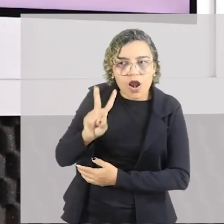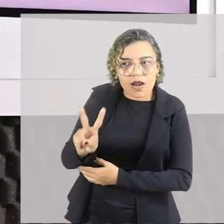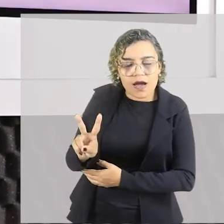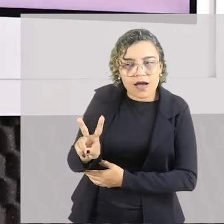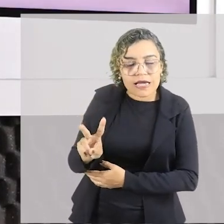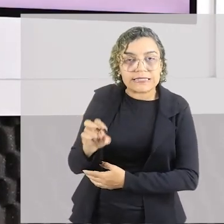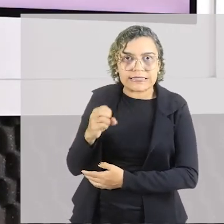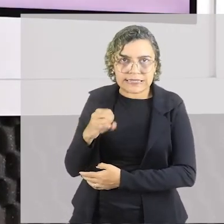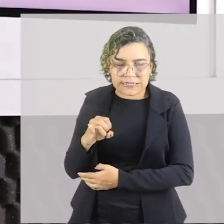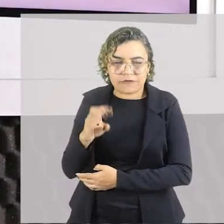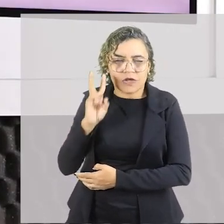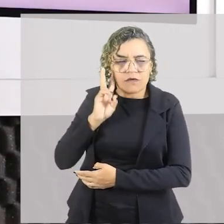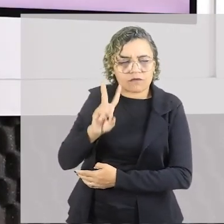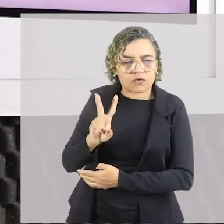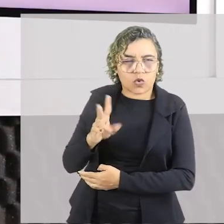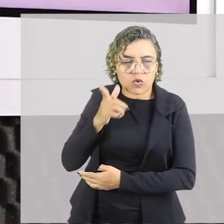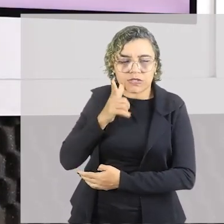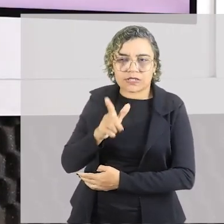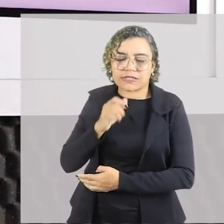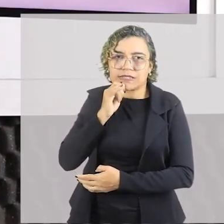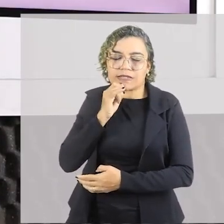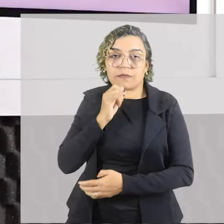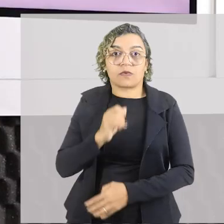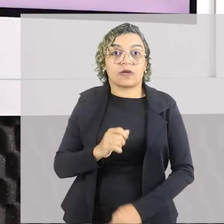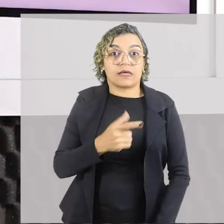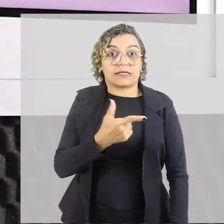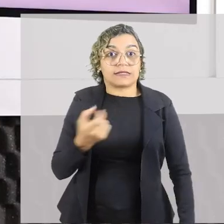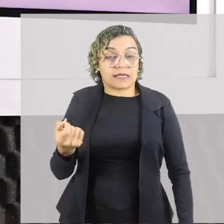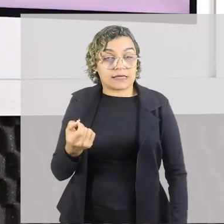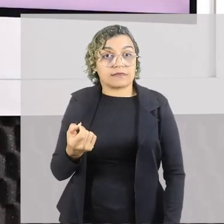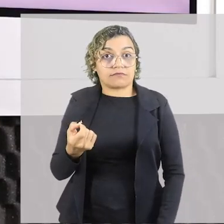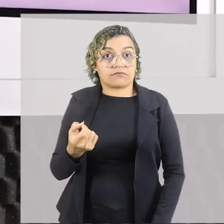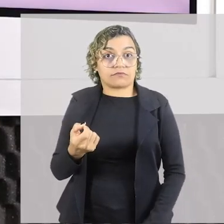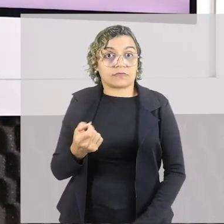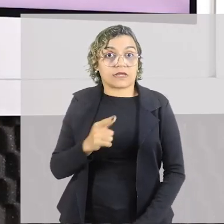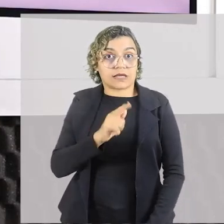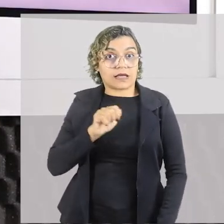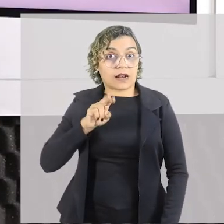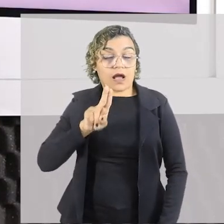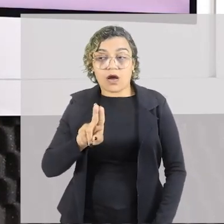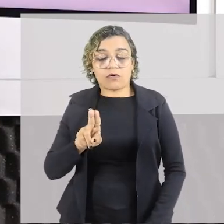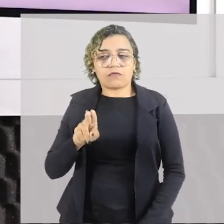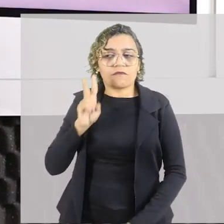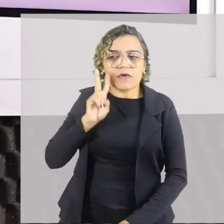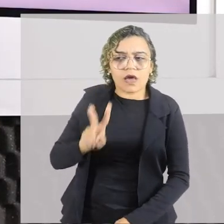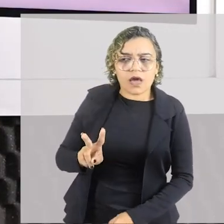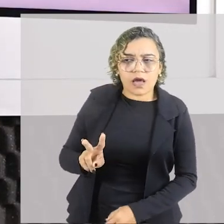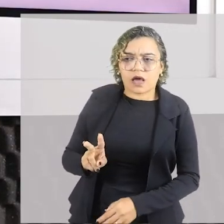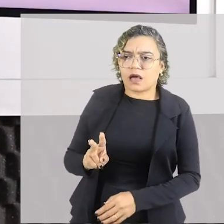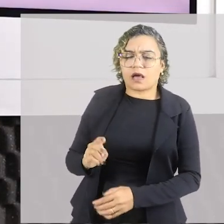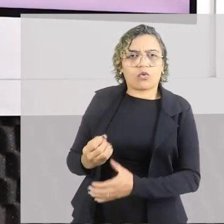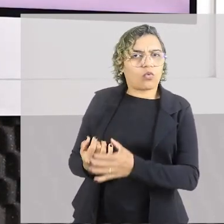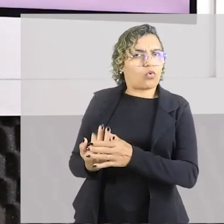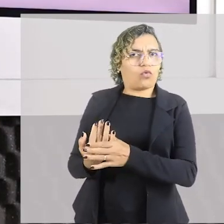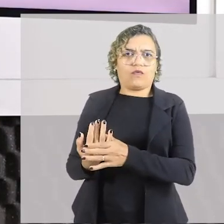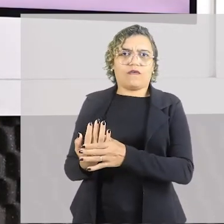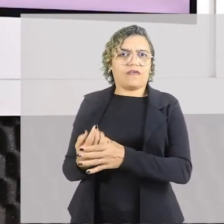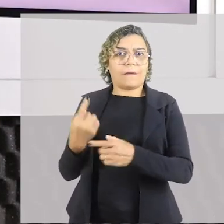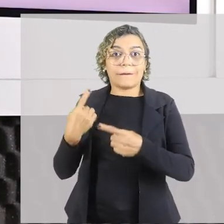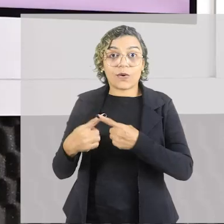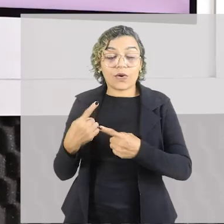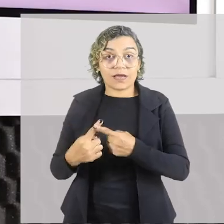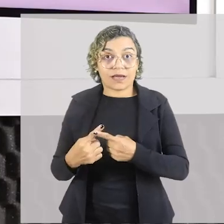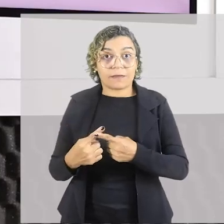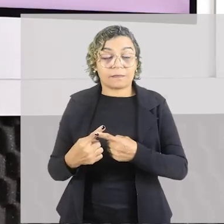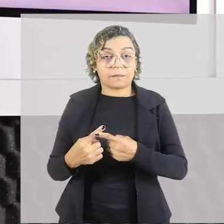Quando chegasse 100 graus Celsius, ela não vai ferver não. Por quê, Daniel? Porque a pressão aqui na superfície é muito